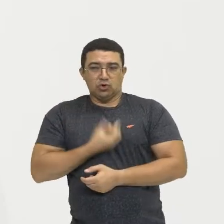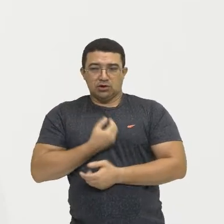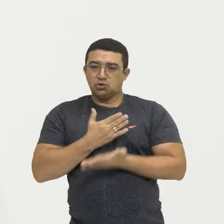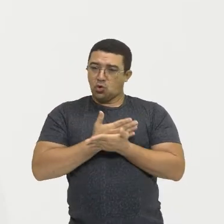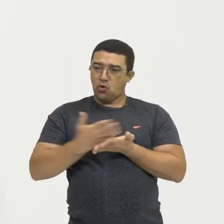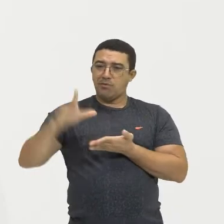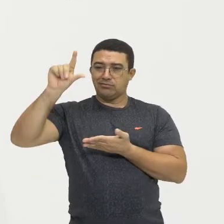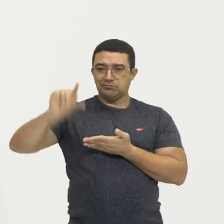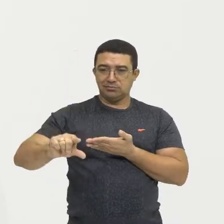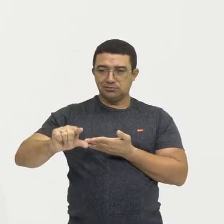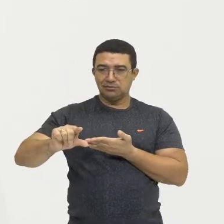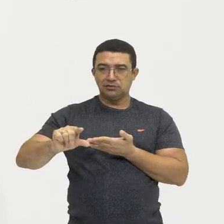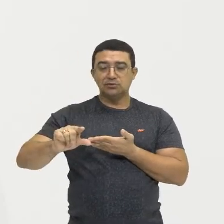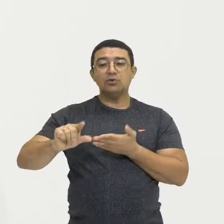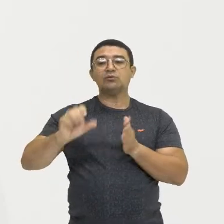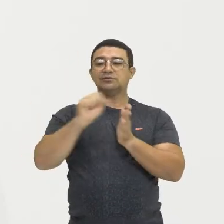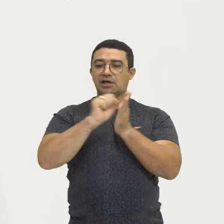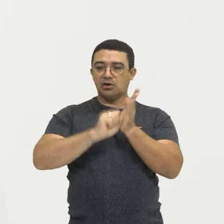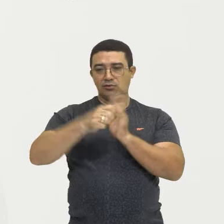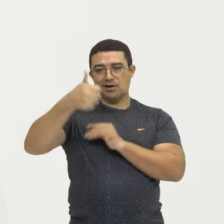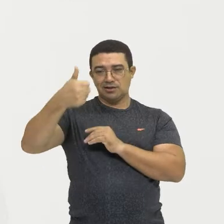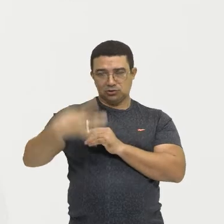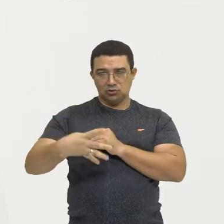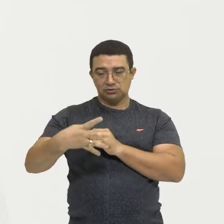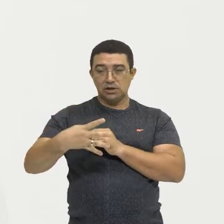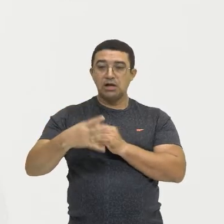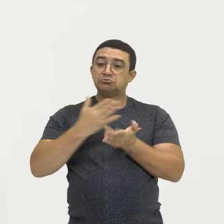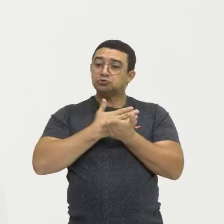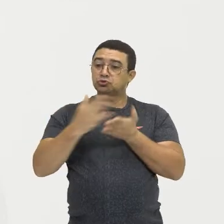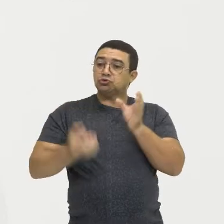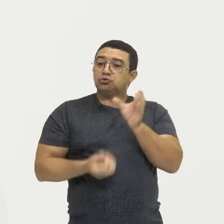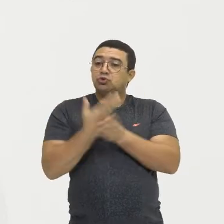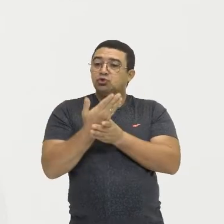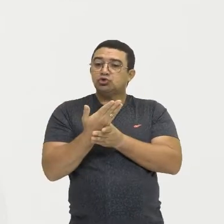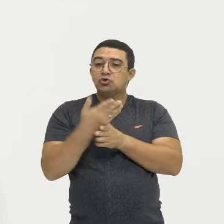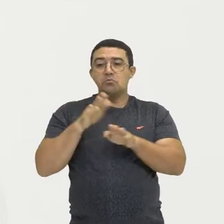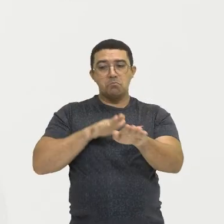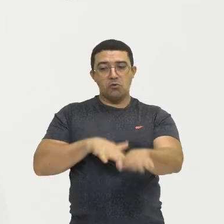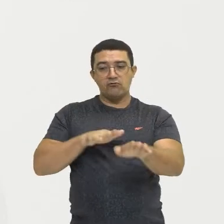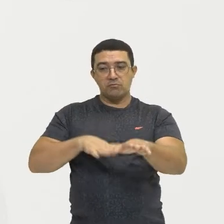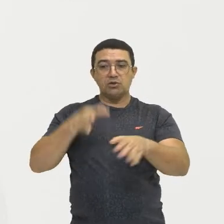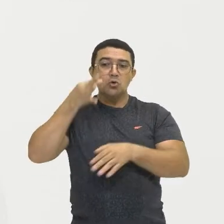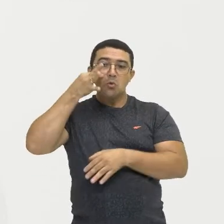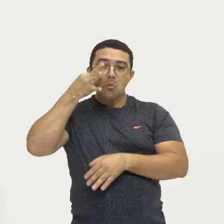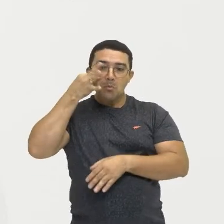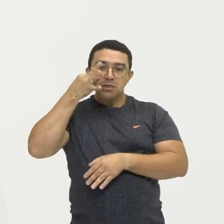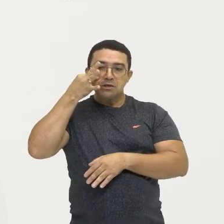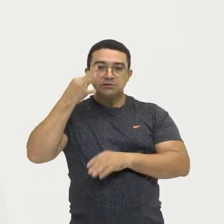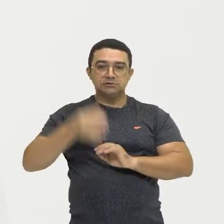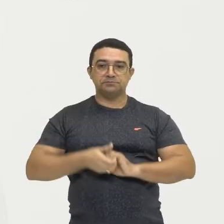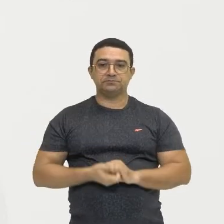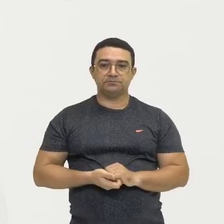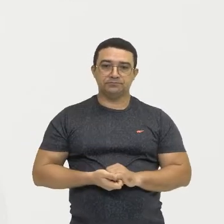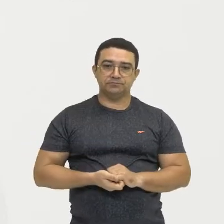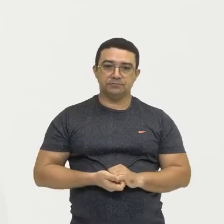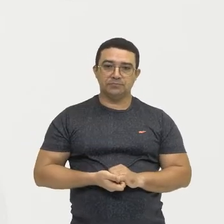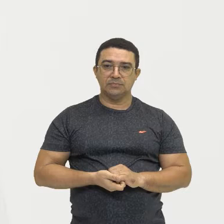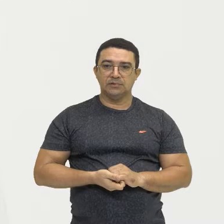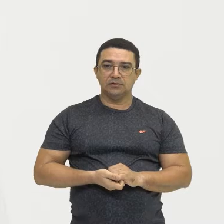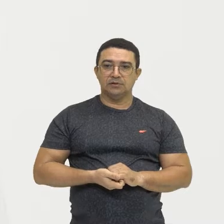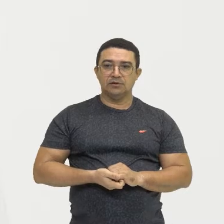acontecer no século XIV? Você já sabe, começa o humanismo. Então, o rei Dom Dinis, 1261